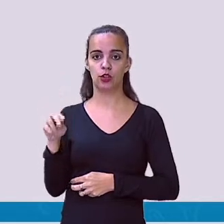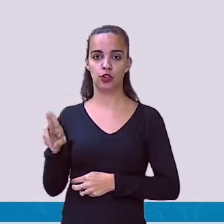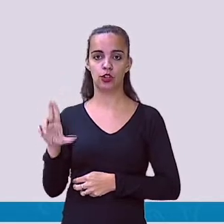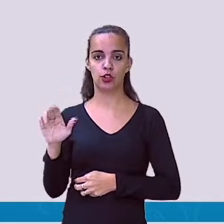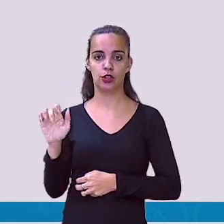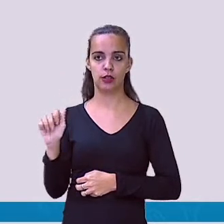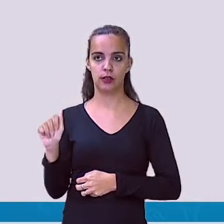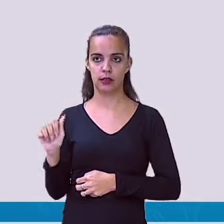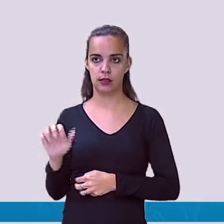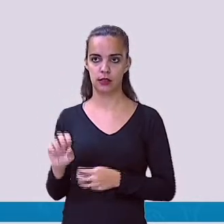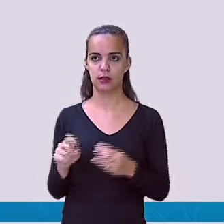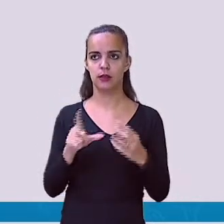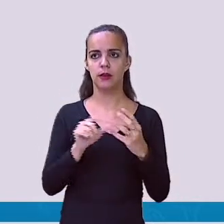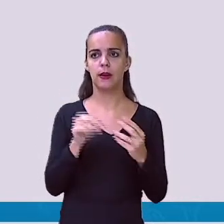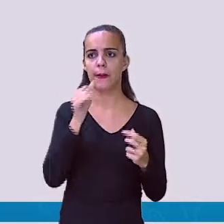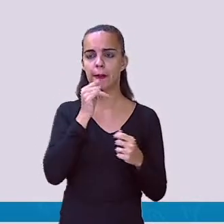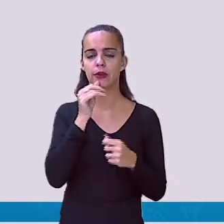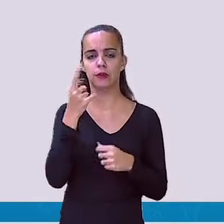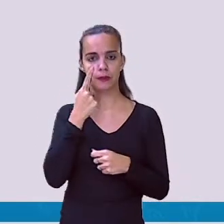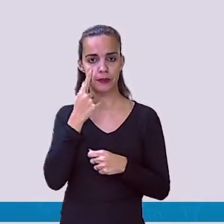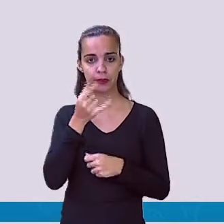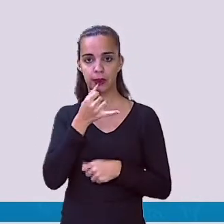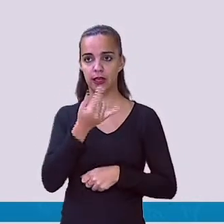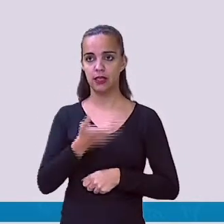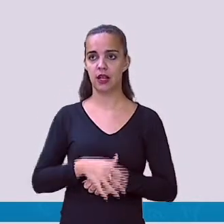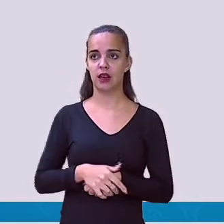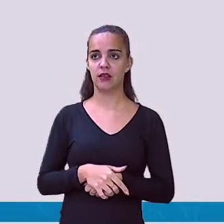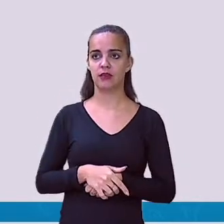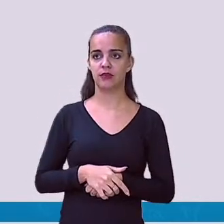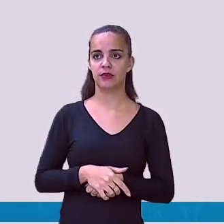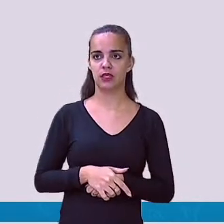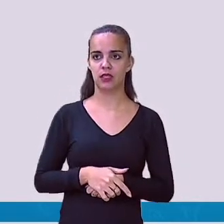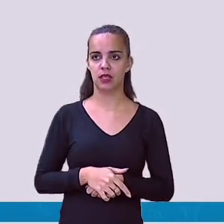de misturas heterogêneas. A